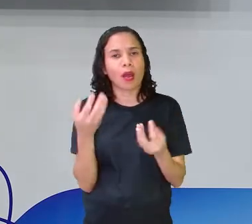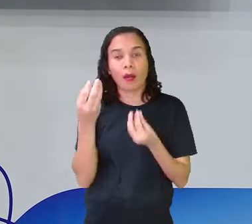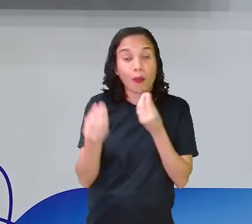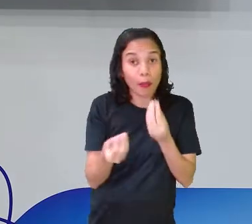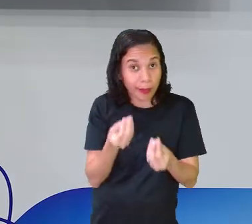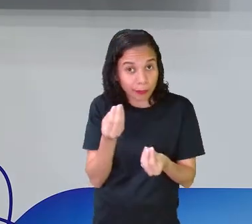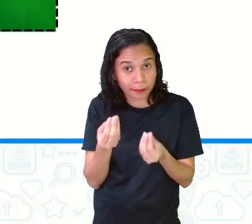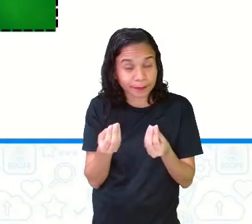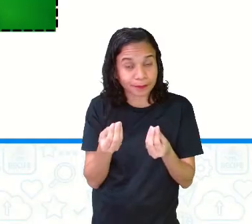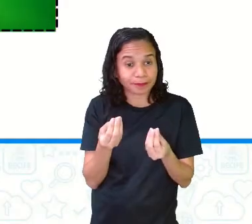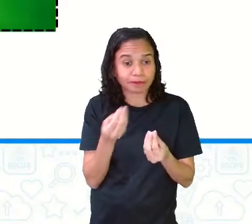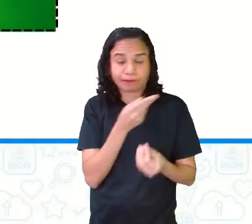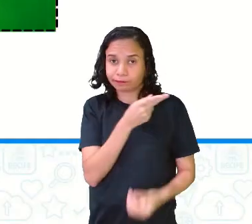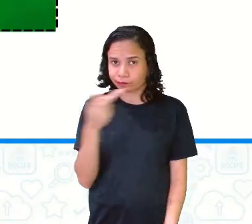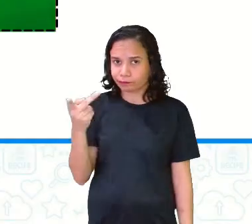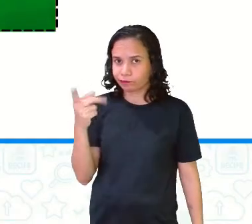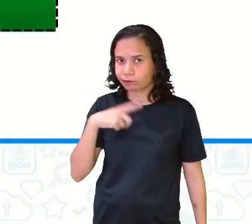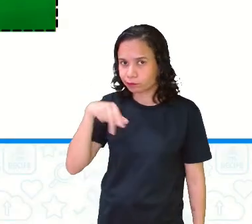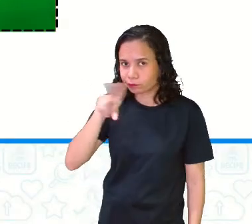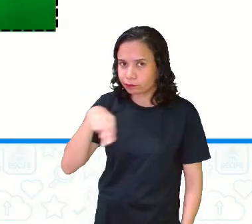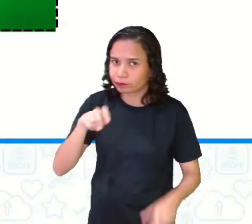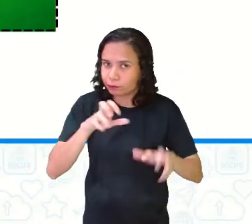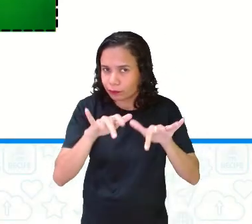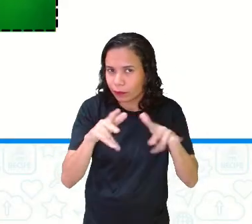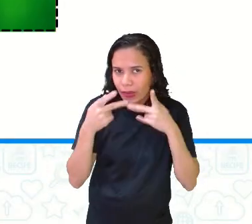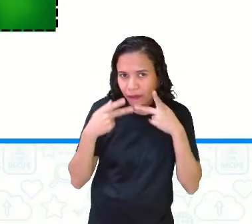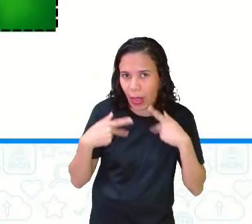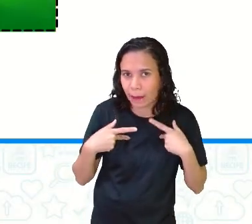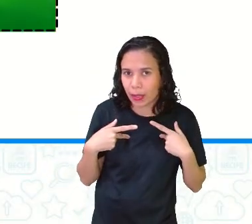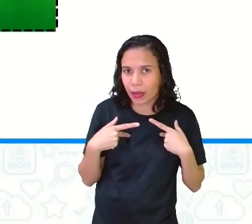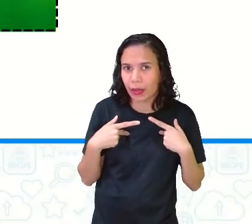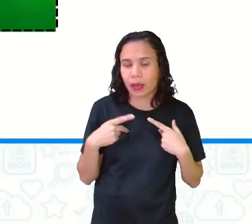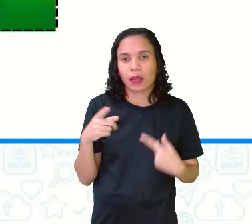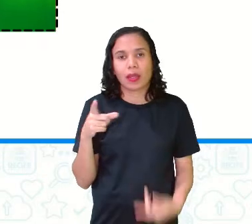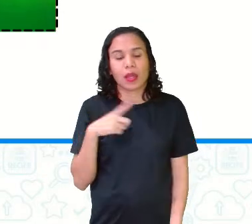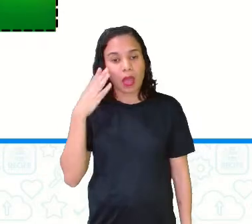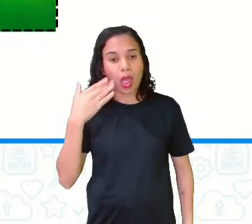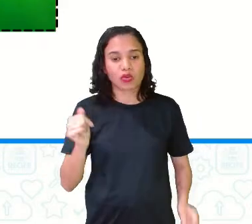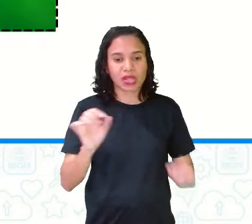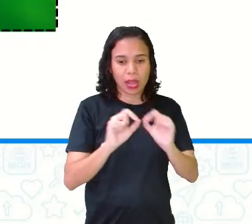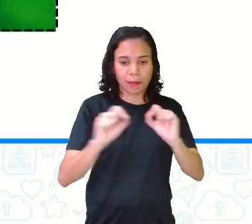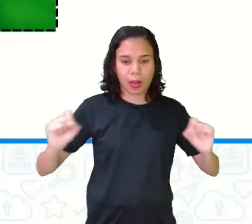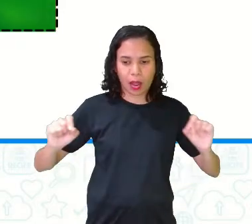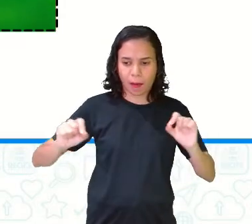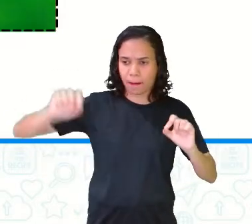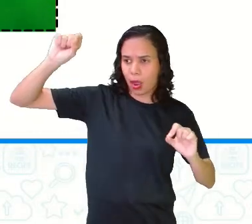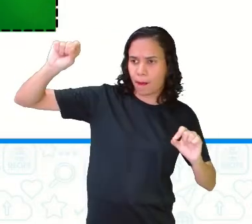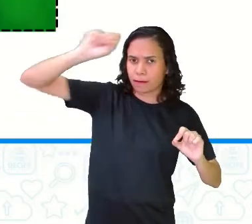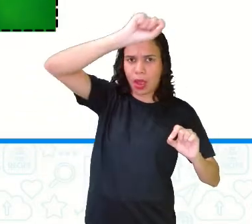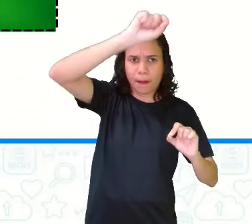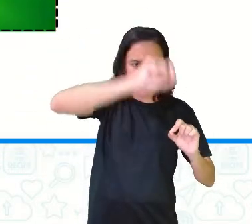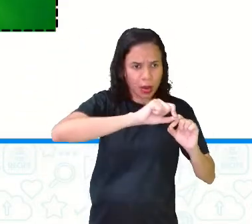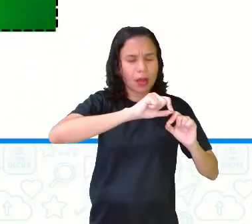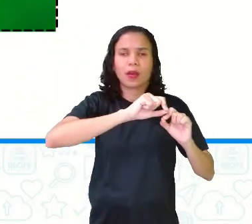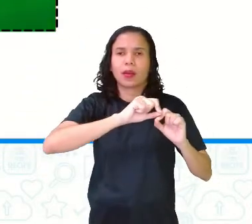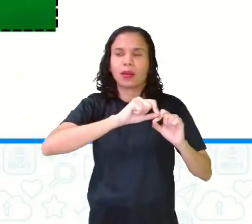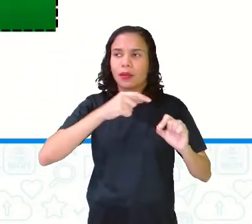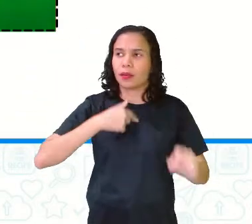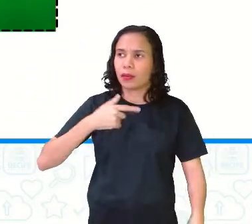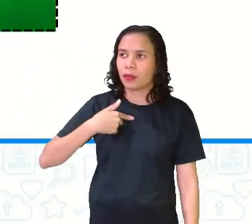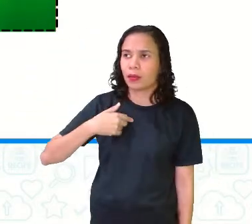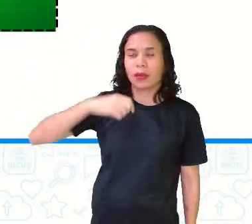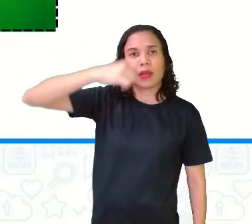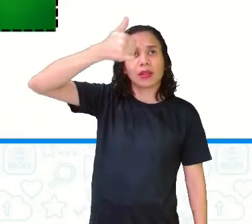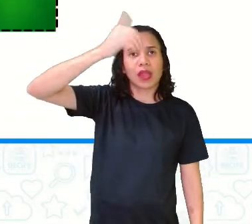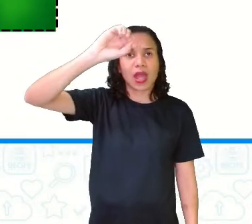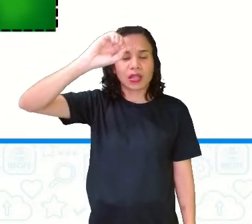como? Será que você no chat conseguiria me dizer? Eu tenho o tamanho dos lados aí. Tenho lado